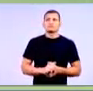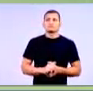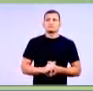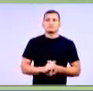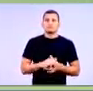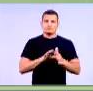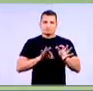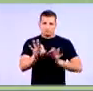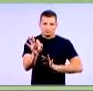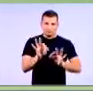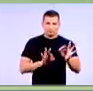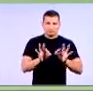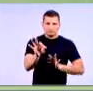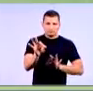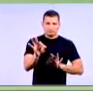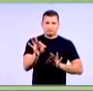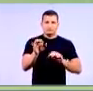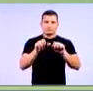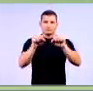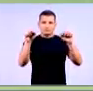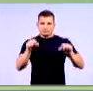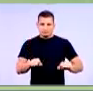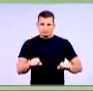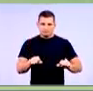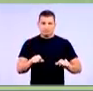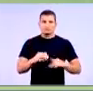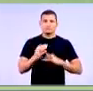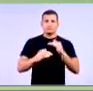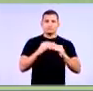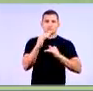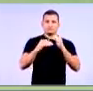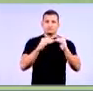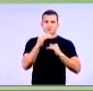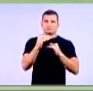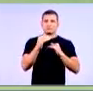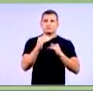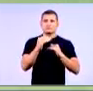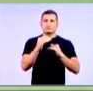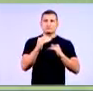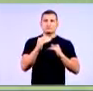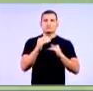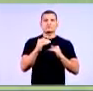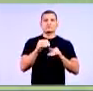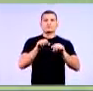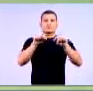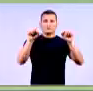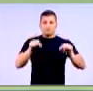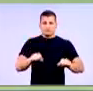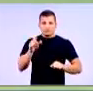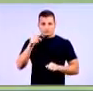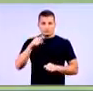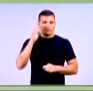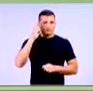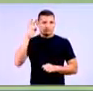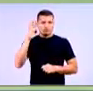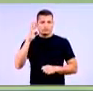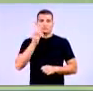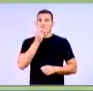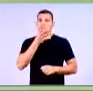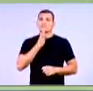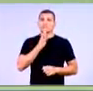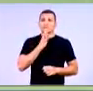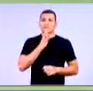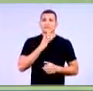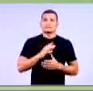modelagem de sistemas e processo de desenvolvimento de sistema. Essa é a parte teórica que é bom a gente conhecer. E aí tem a revisão